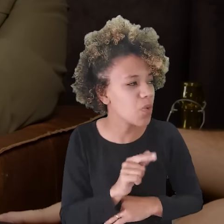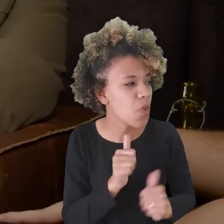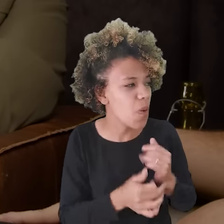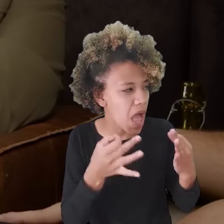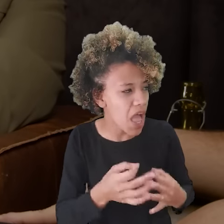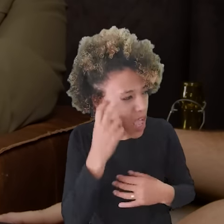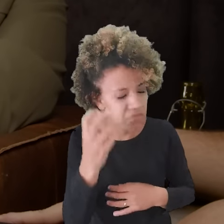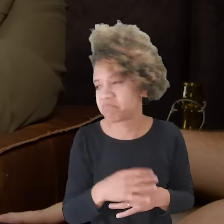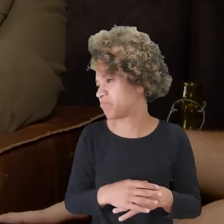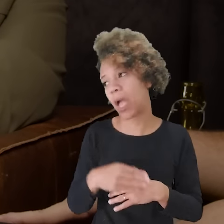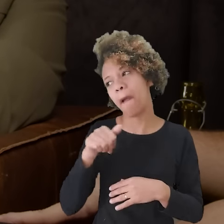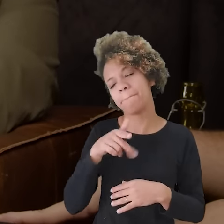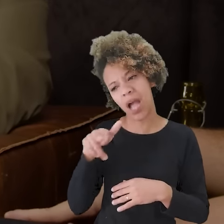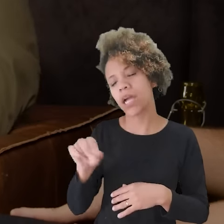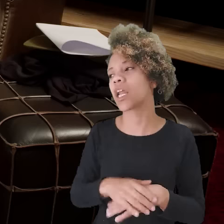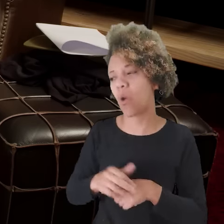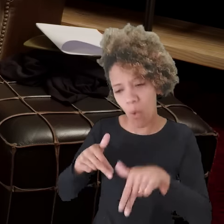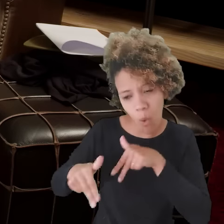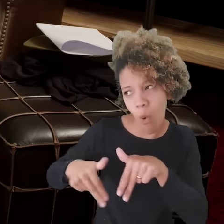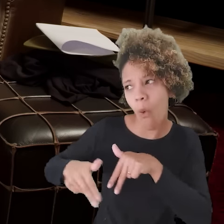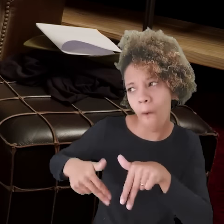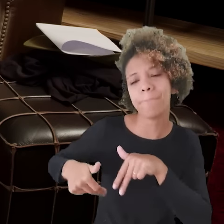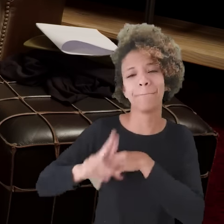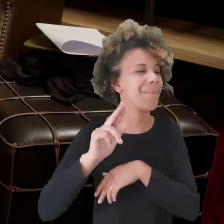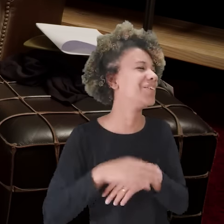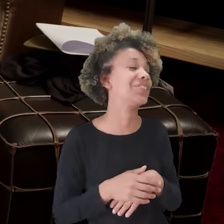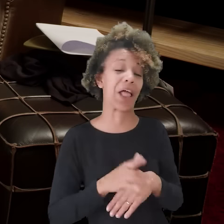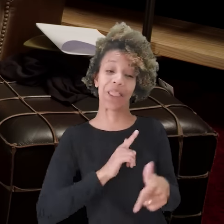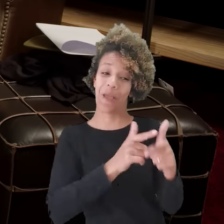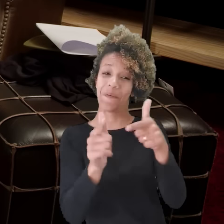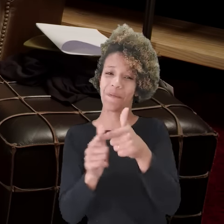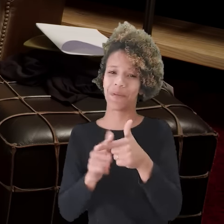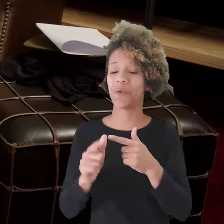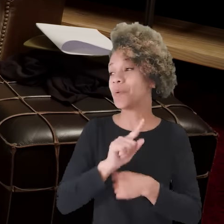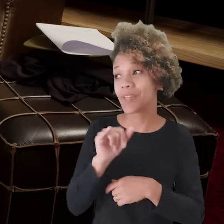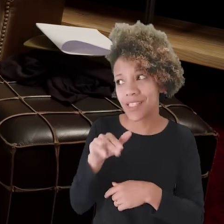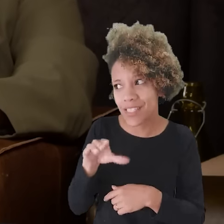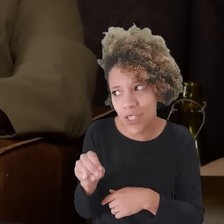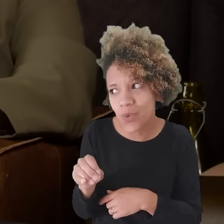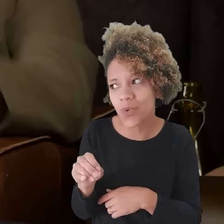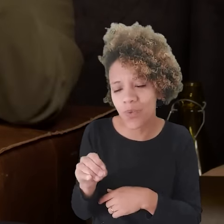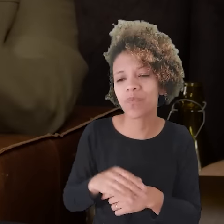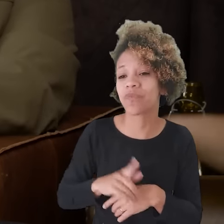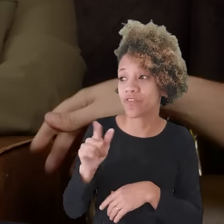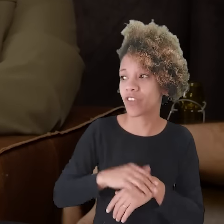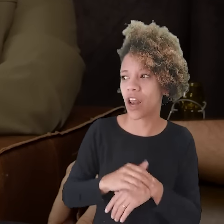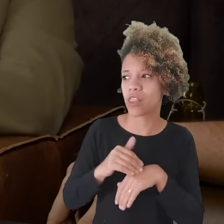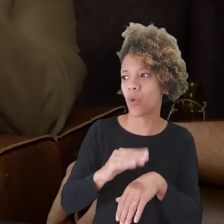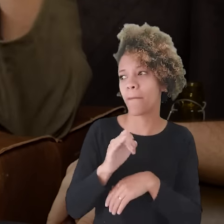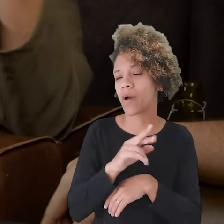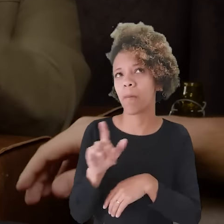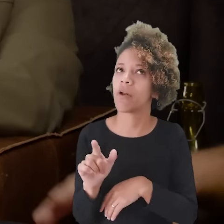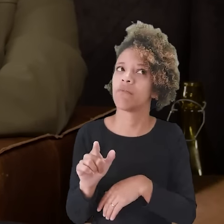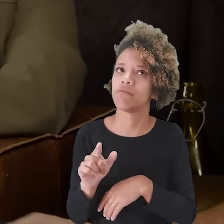irmão é Magrão pagaria um pedaço dele agora temos um problema cara o Zico ele ele foi na Copa do Cabral